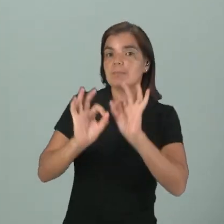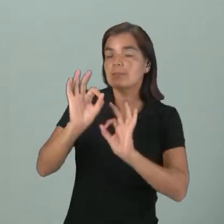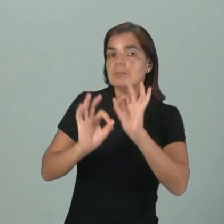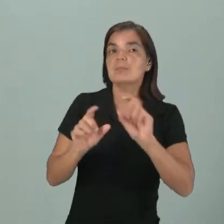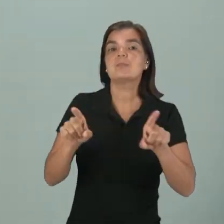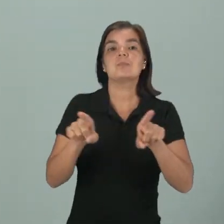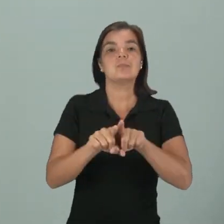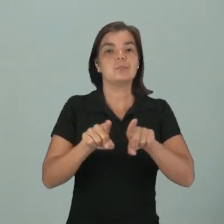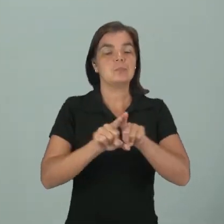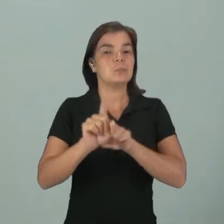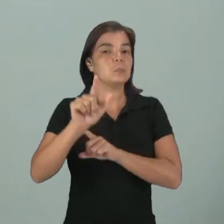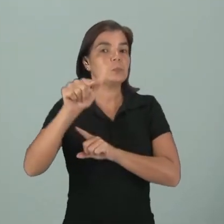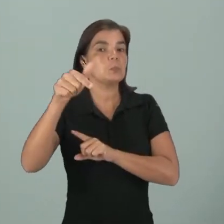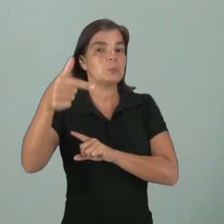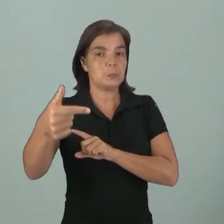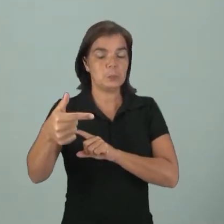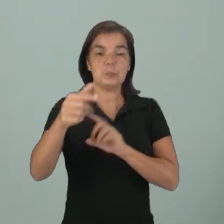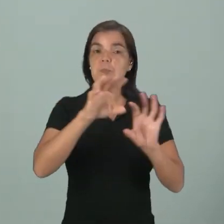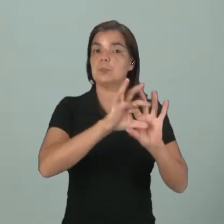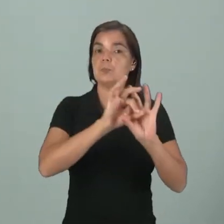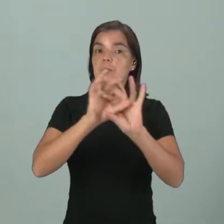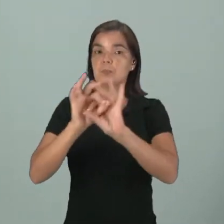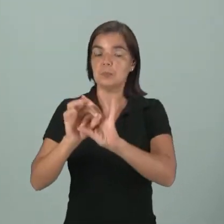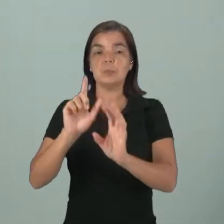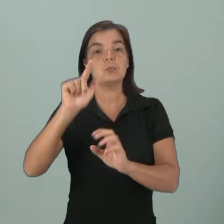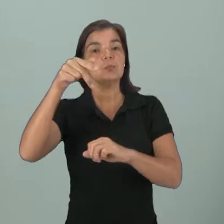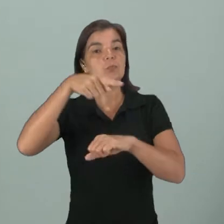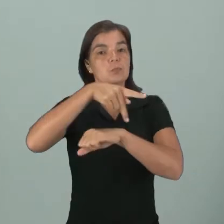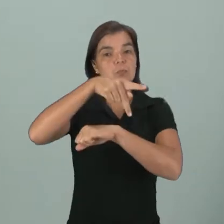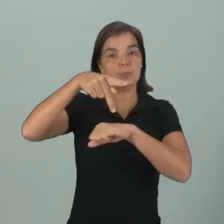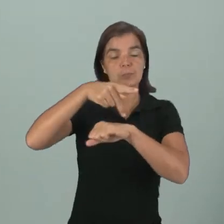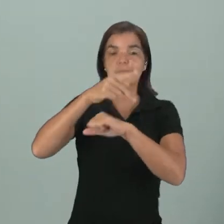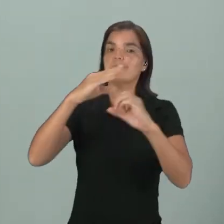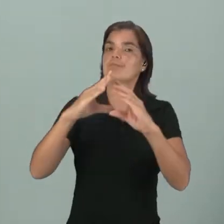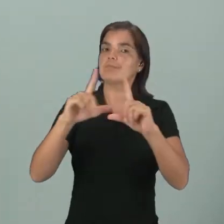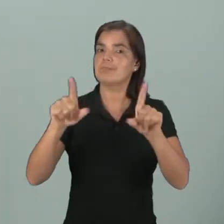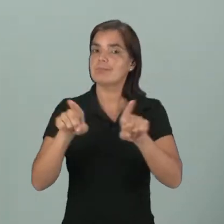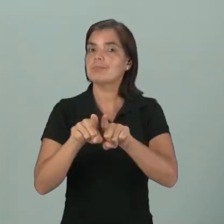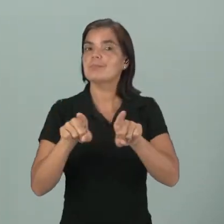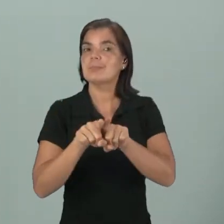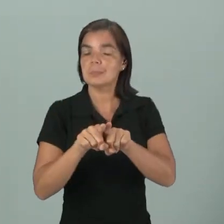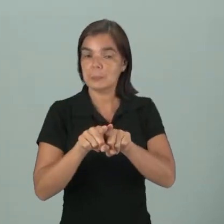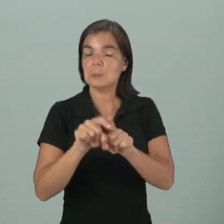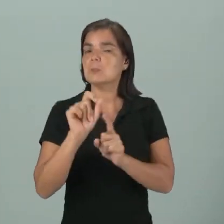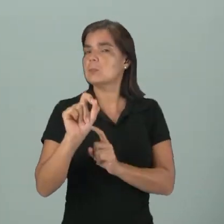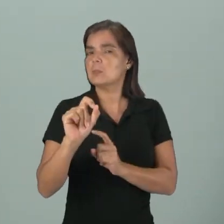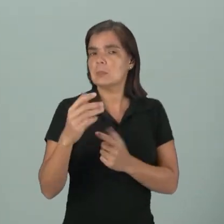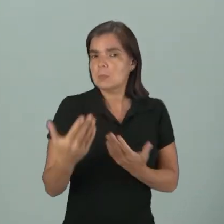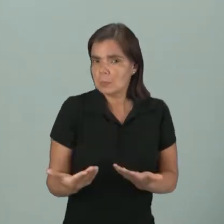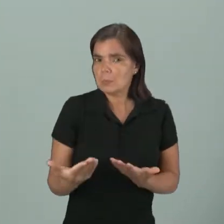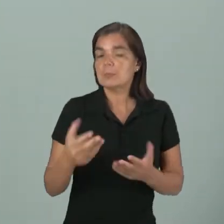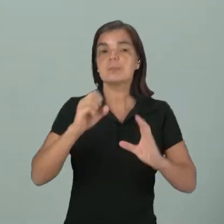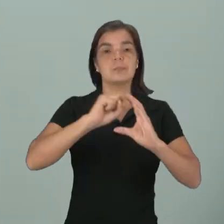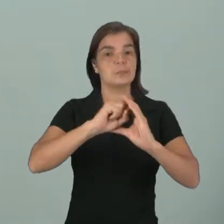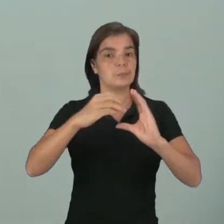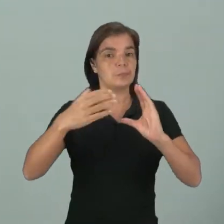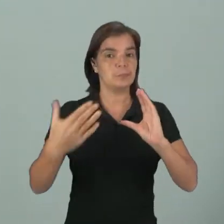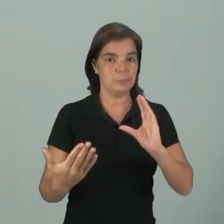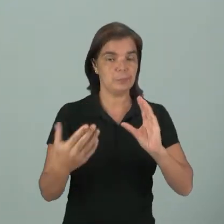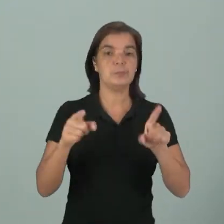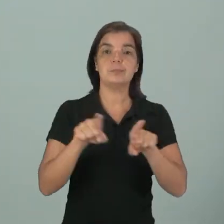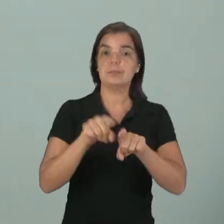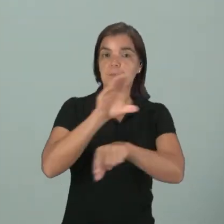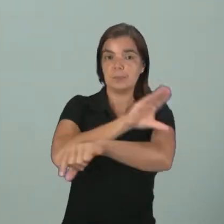reproduzida também em outros contextos, em outras nações. Claro, levando em consideração as